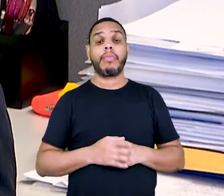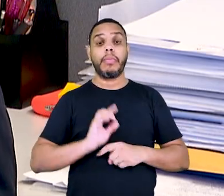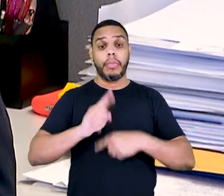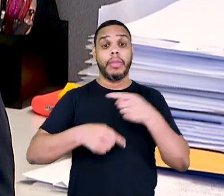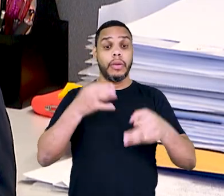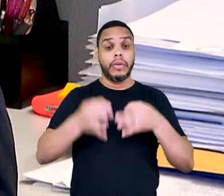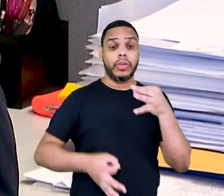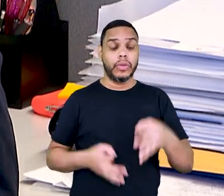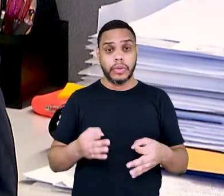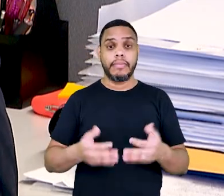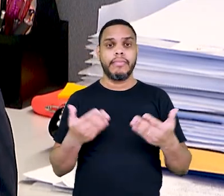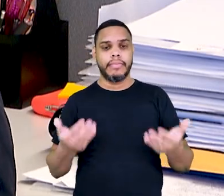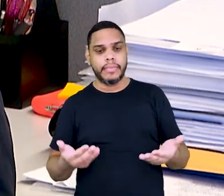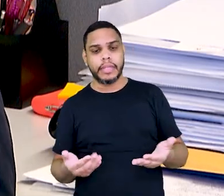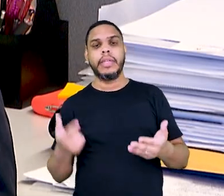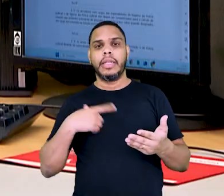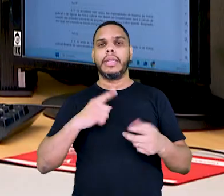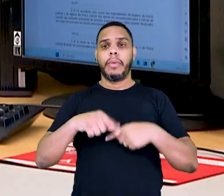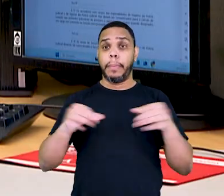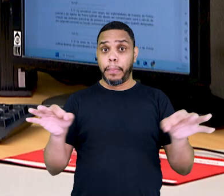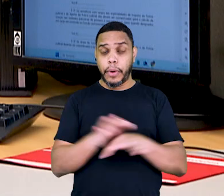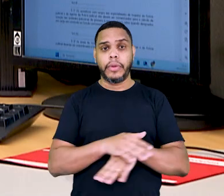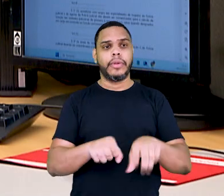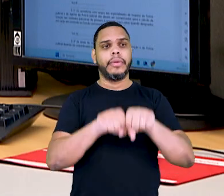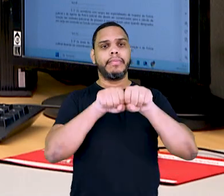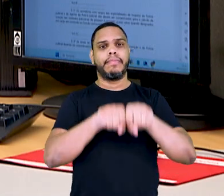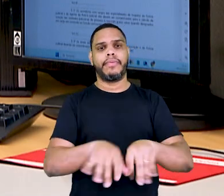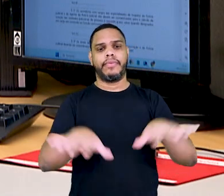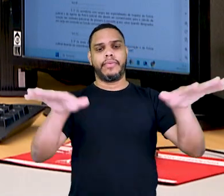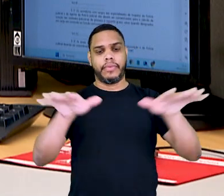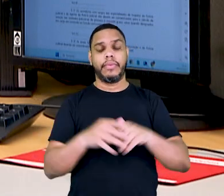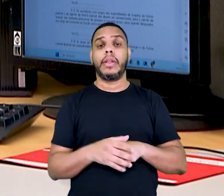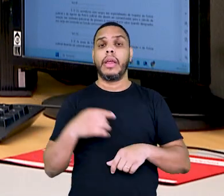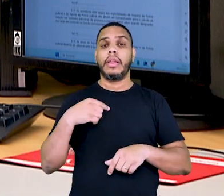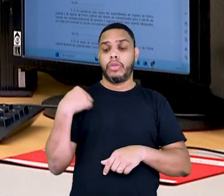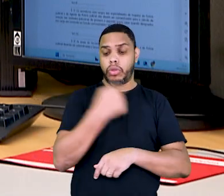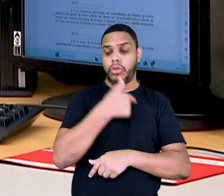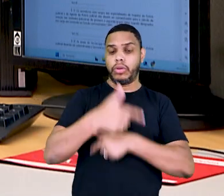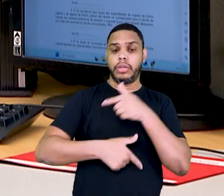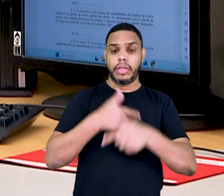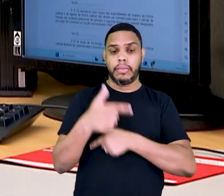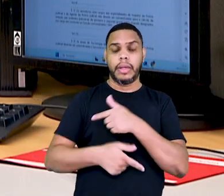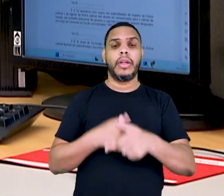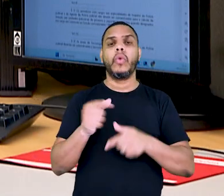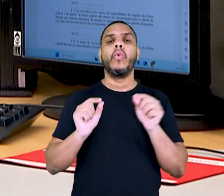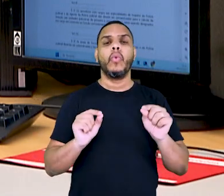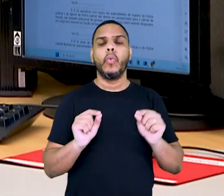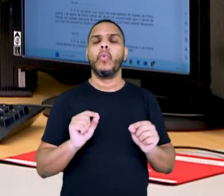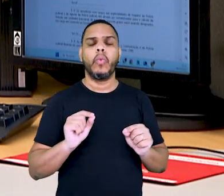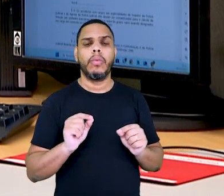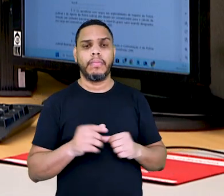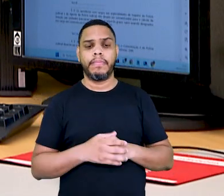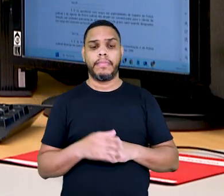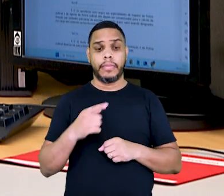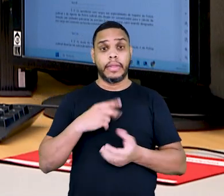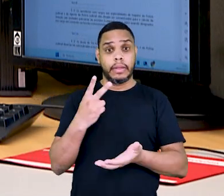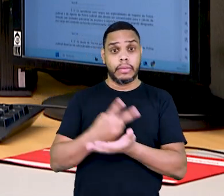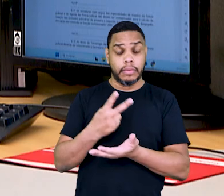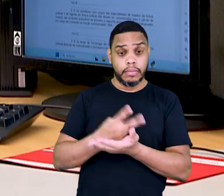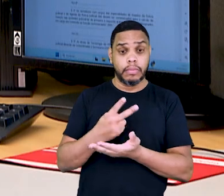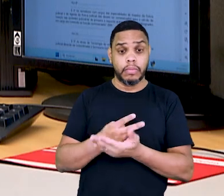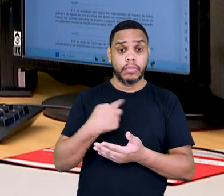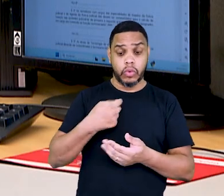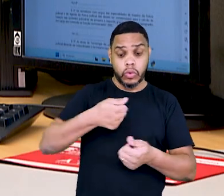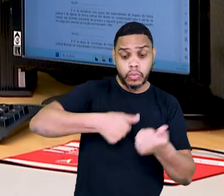e aí que vai ser publicada a decisão. O trabalho do revisor não é impositivo. Sempre que a gente altera